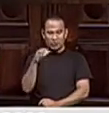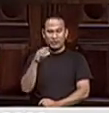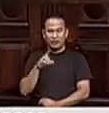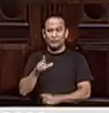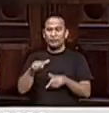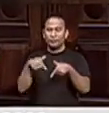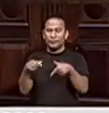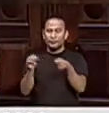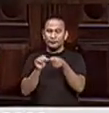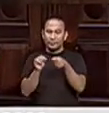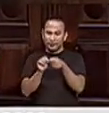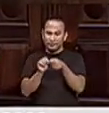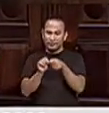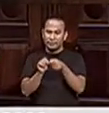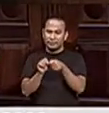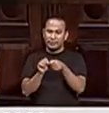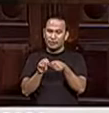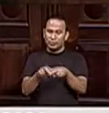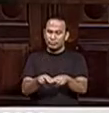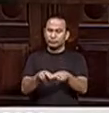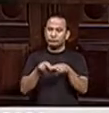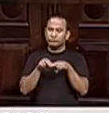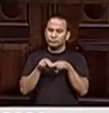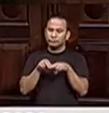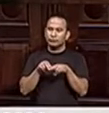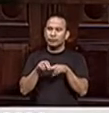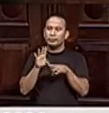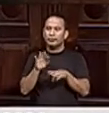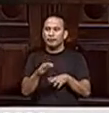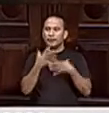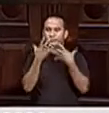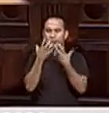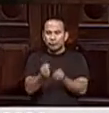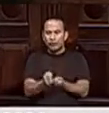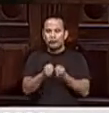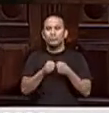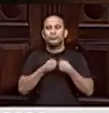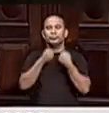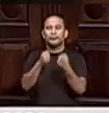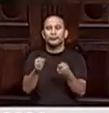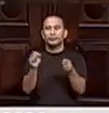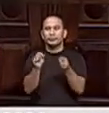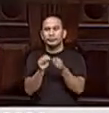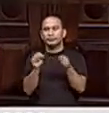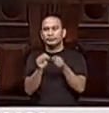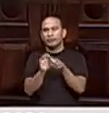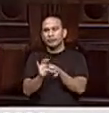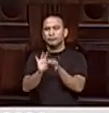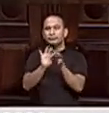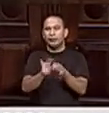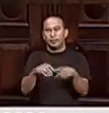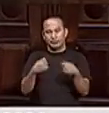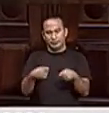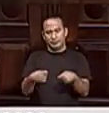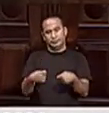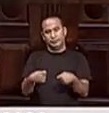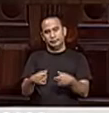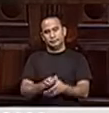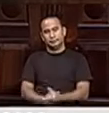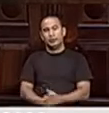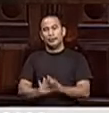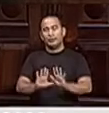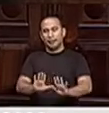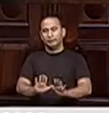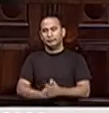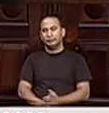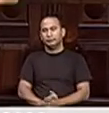que foram feitas por aqueles que assumiram o poder e fizeram as alianças conhecidas.